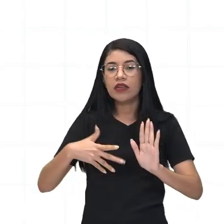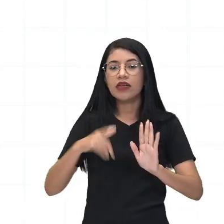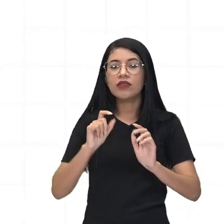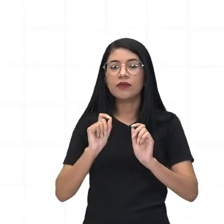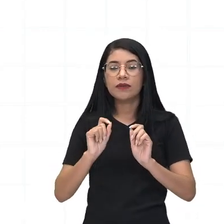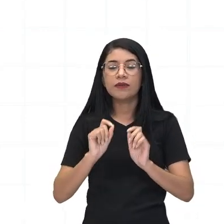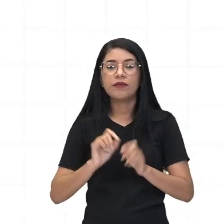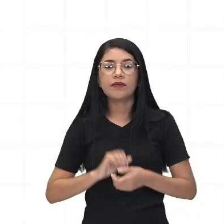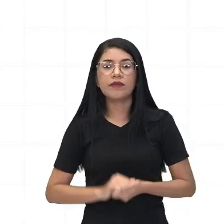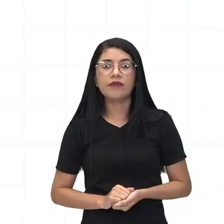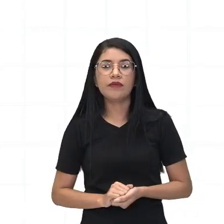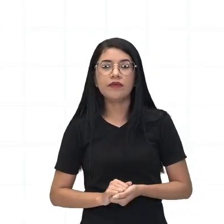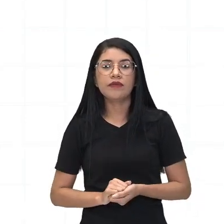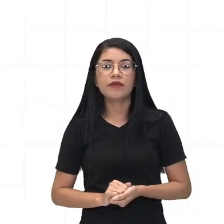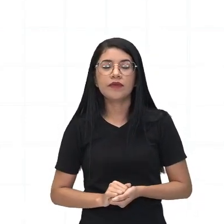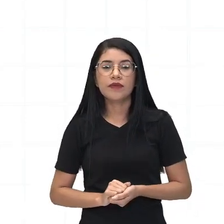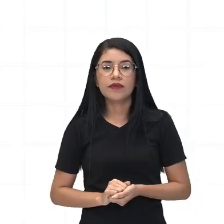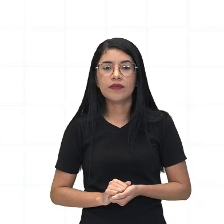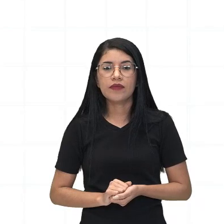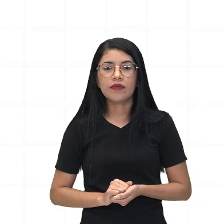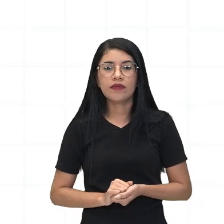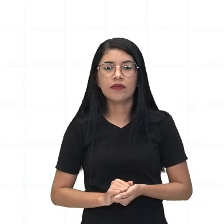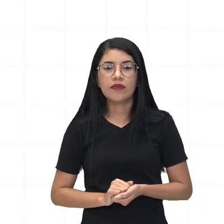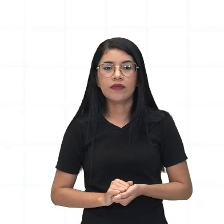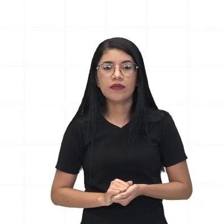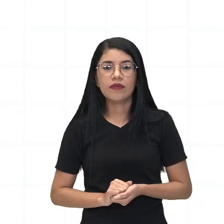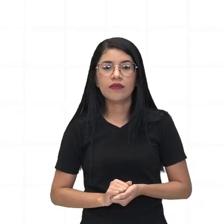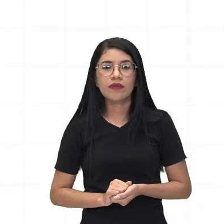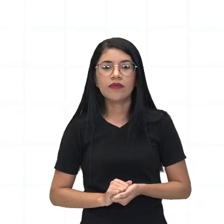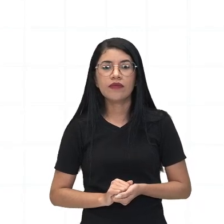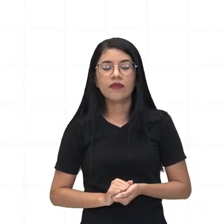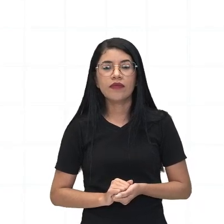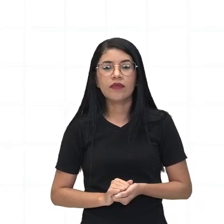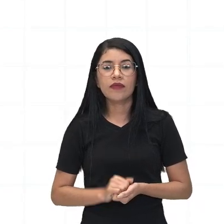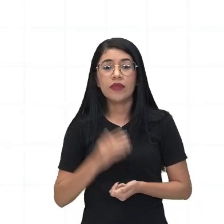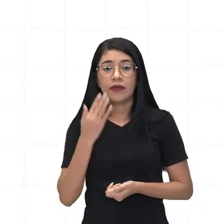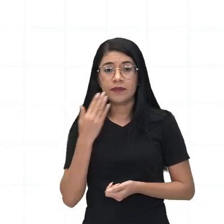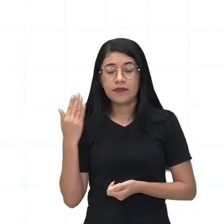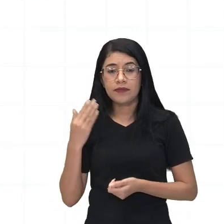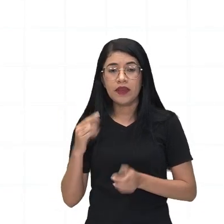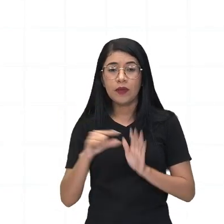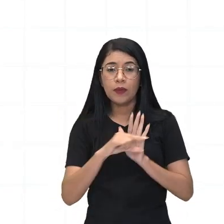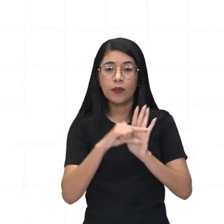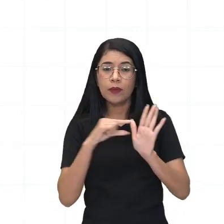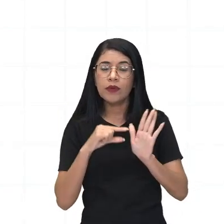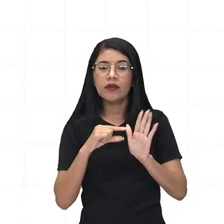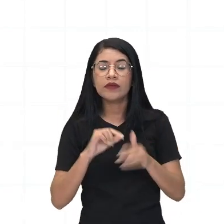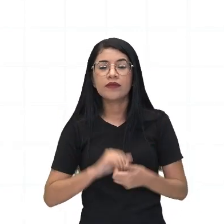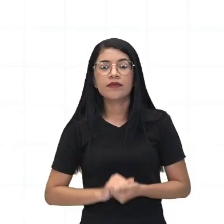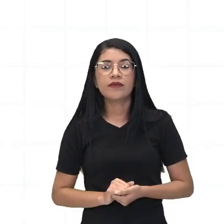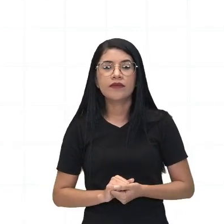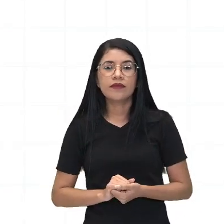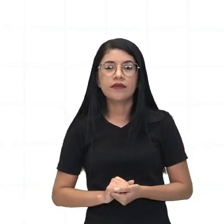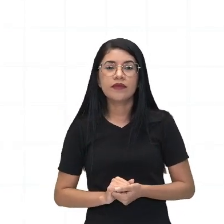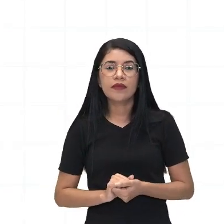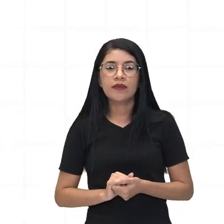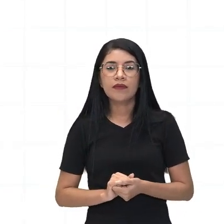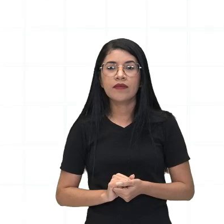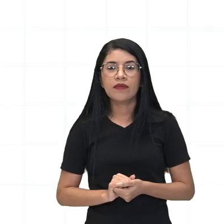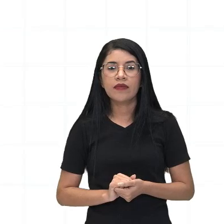aparecendo neste soneto? Com certeza. Vamos lá, então? Olhem só. Agora nós temos o pleonasmo.